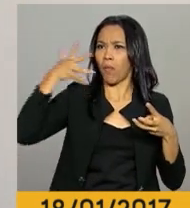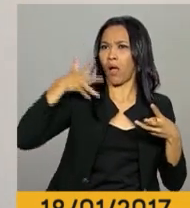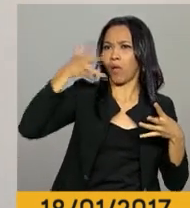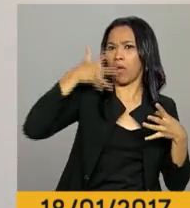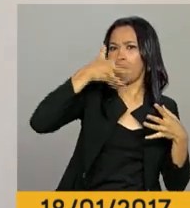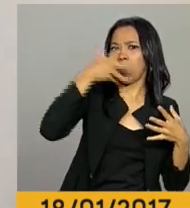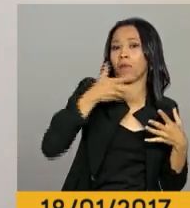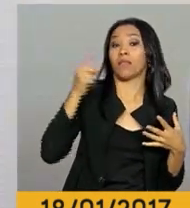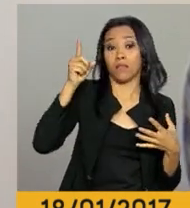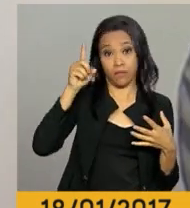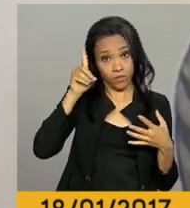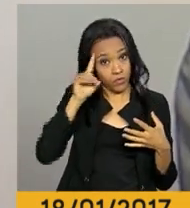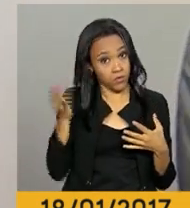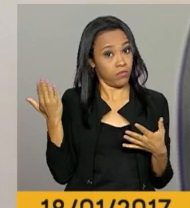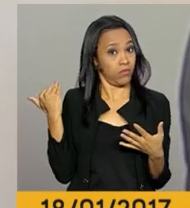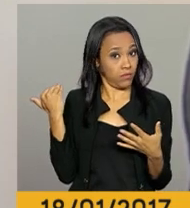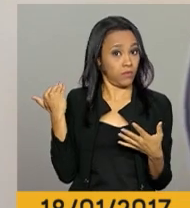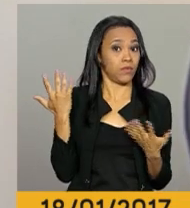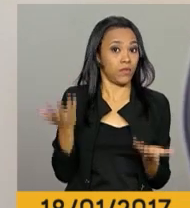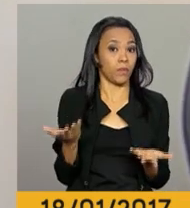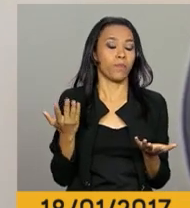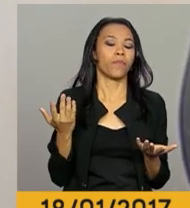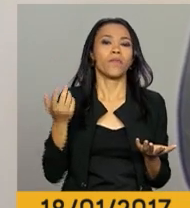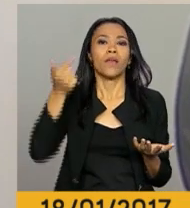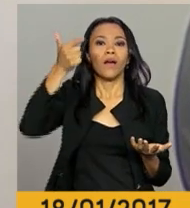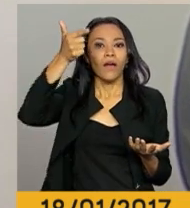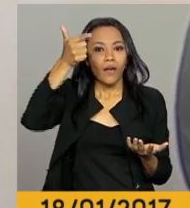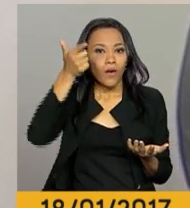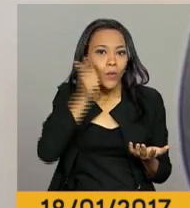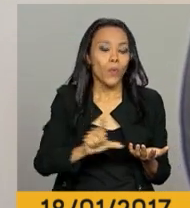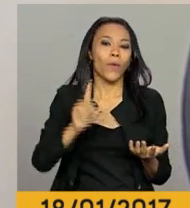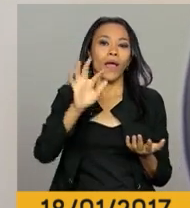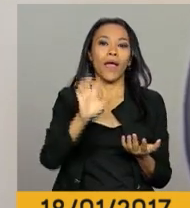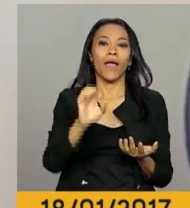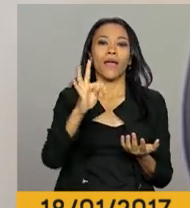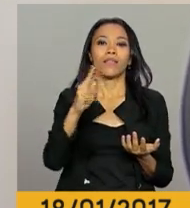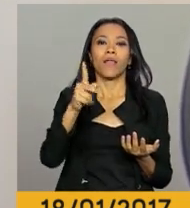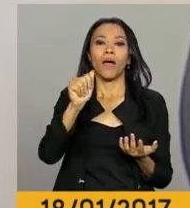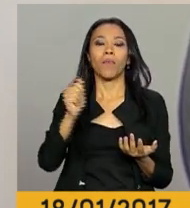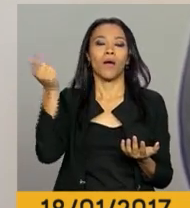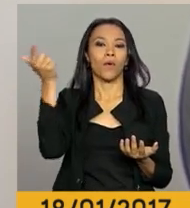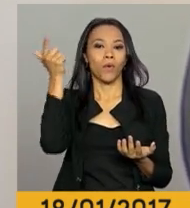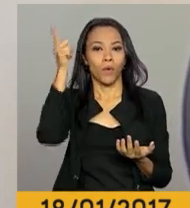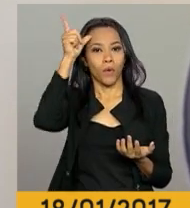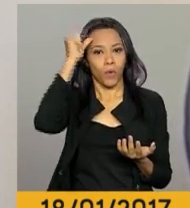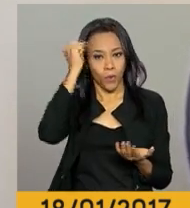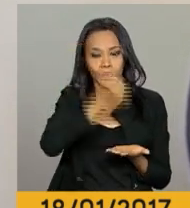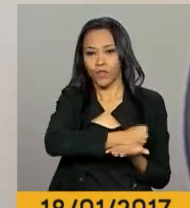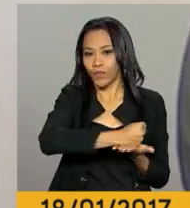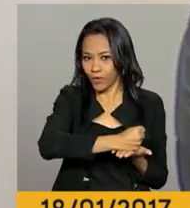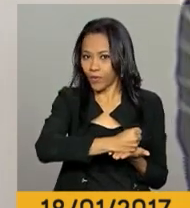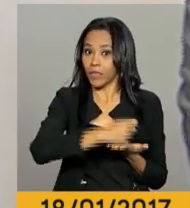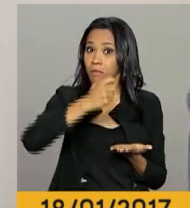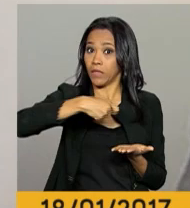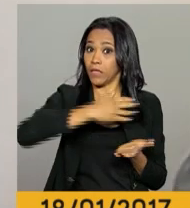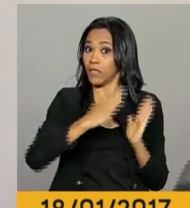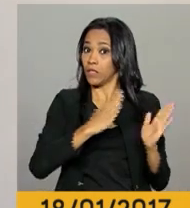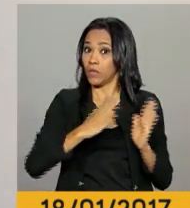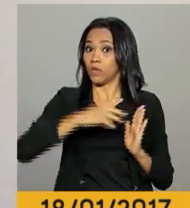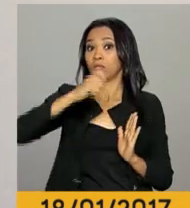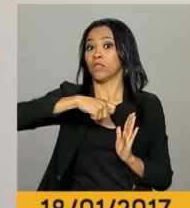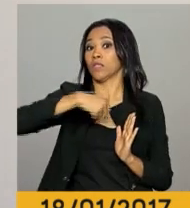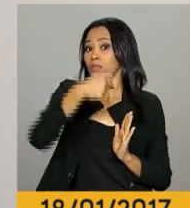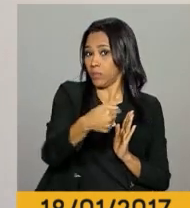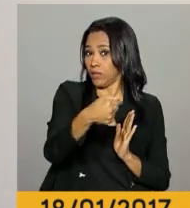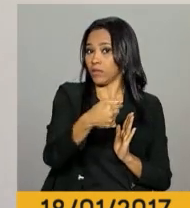outro naquela data não é portanto Mais uma etapa vencida num período de 7 meses conto outro Episódio